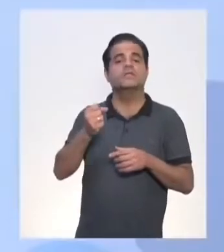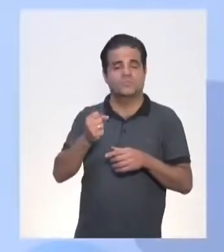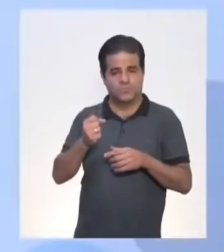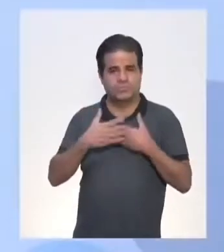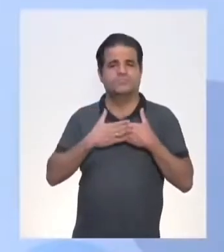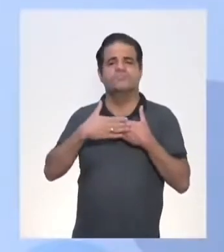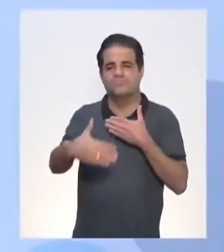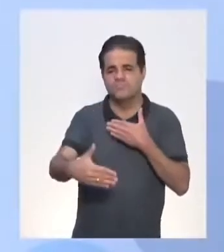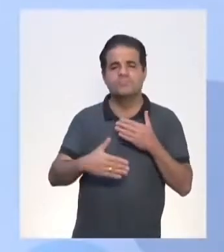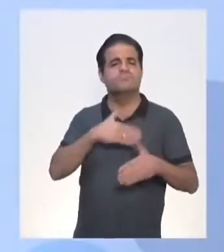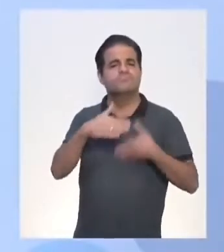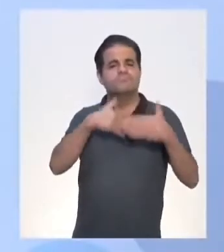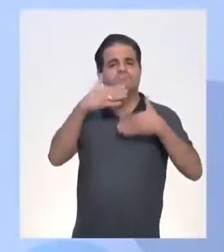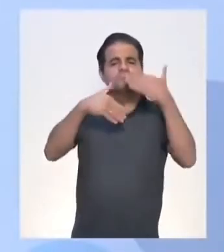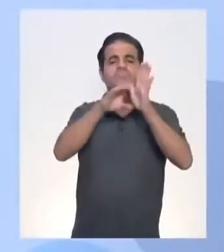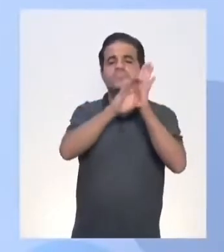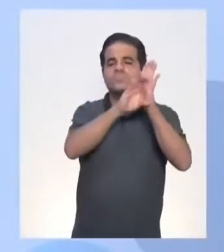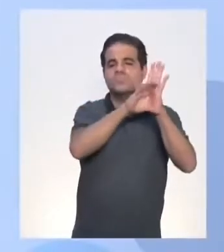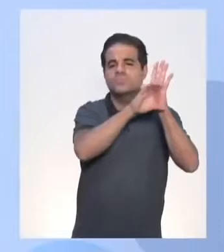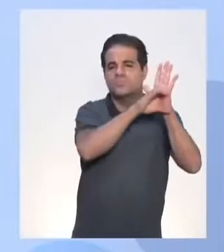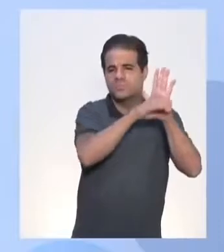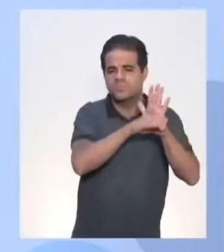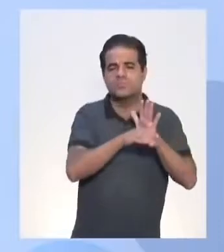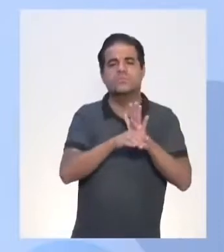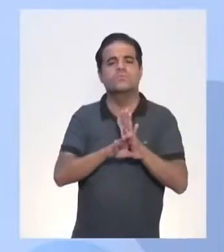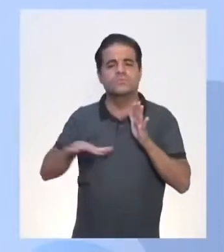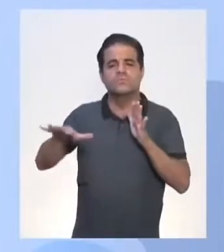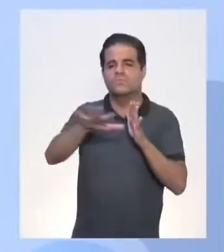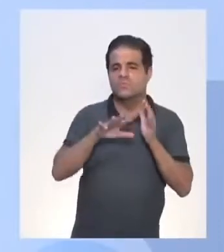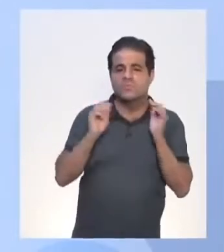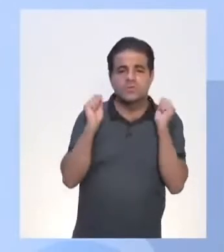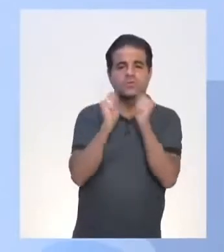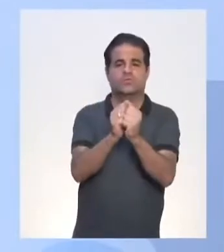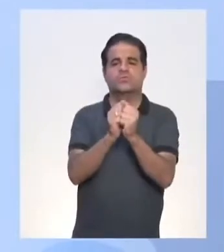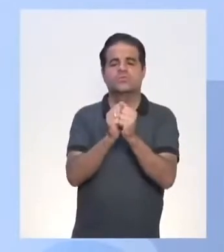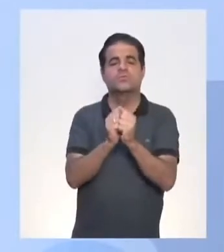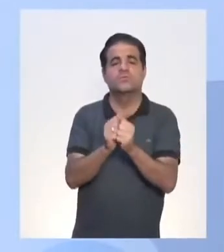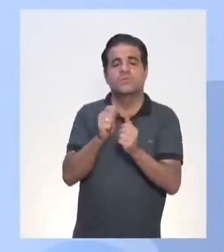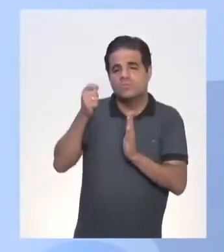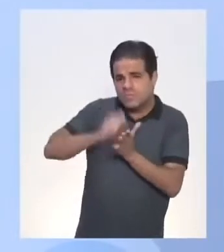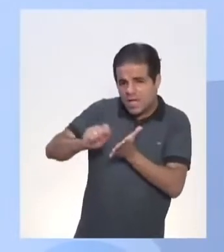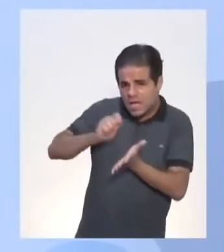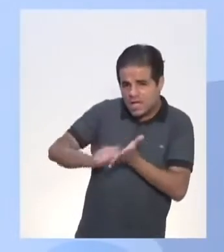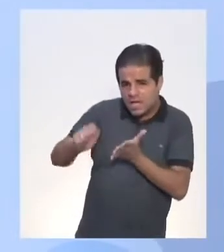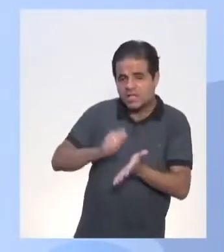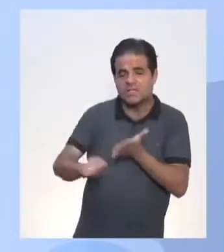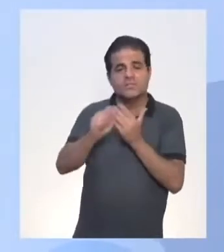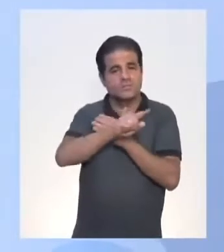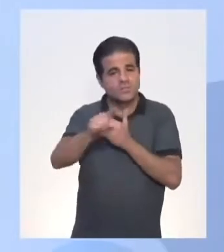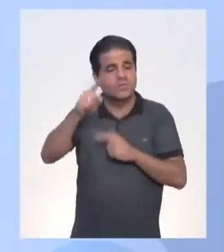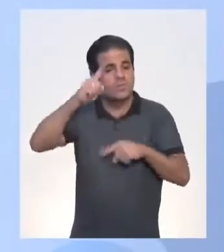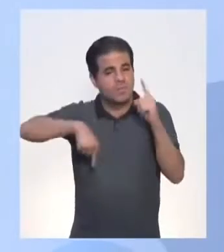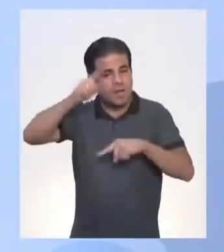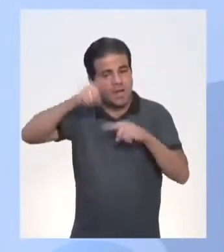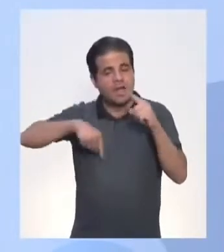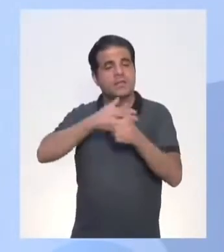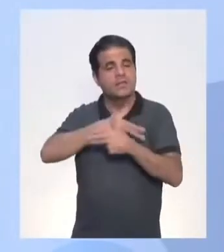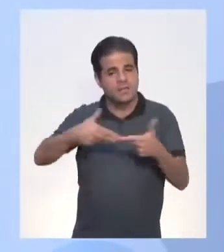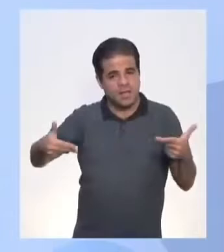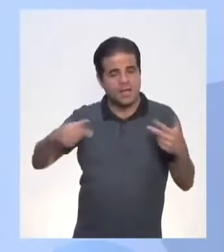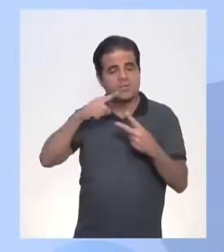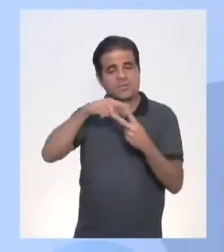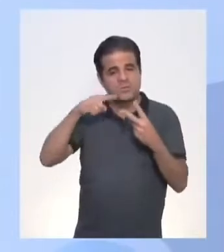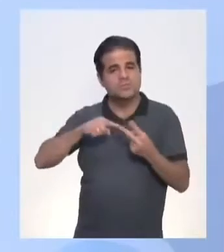aí desenvolvendo esse conceito com vocês. Legal? Então, deixa anotado aí no seu material